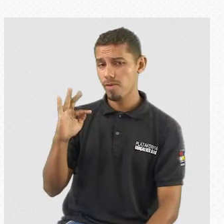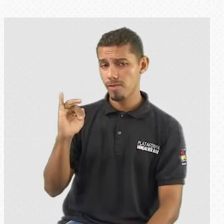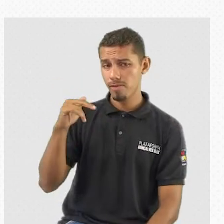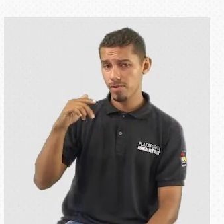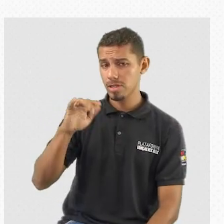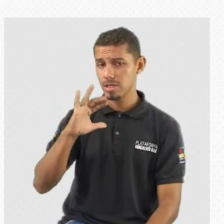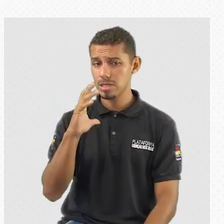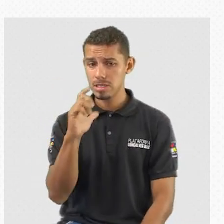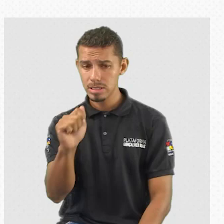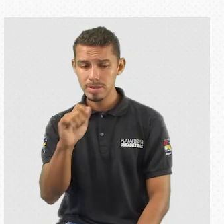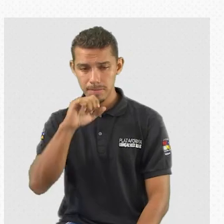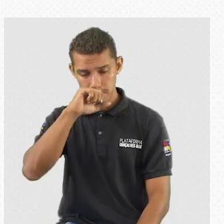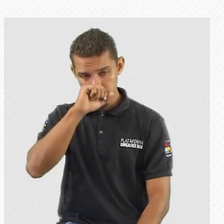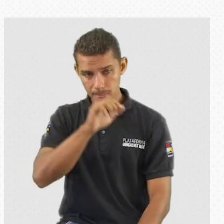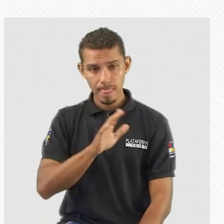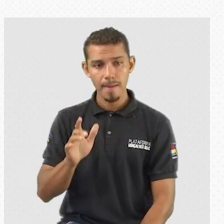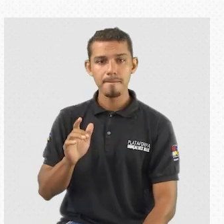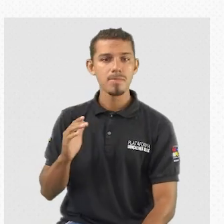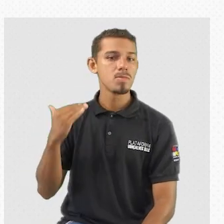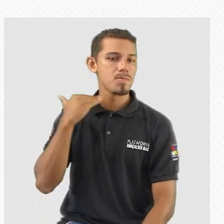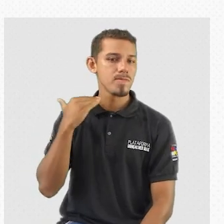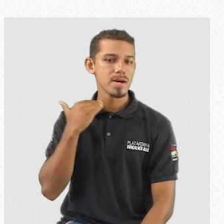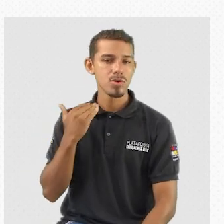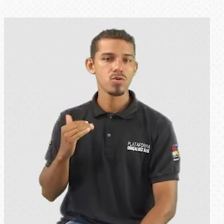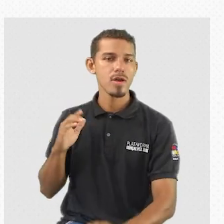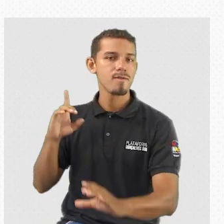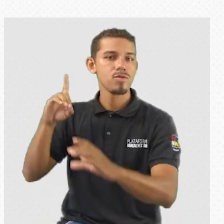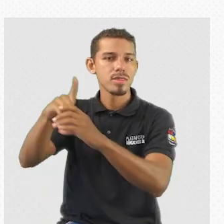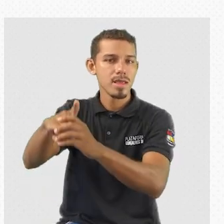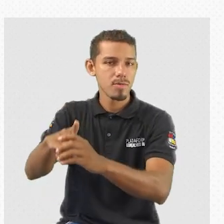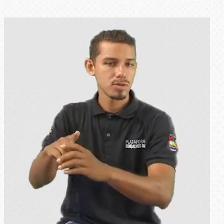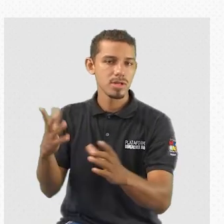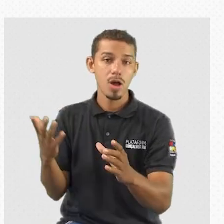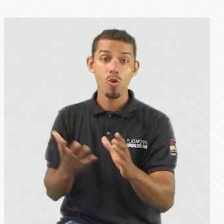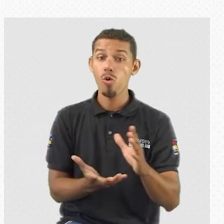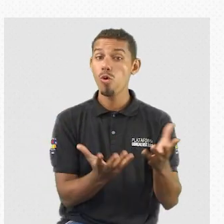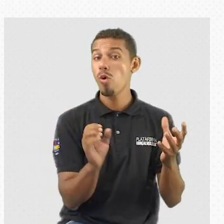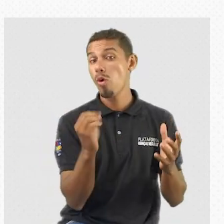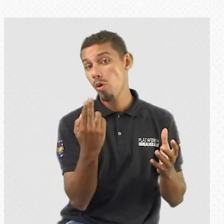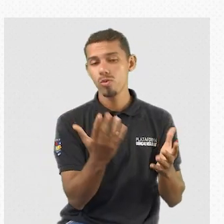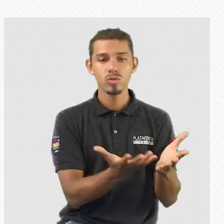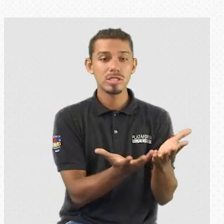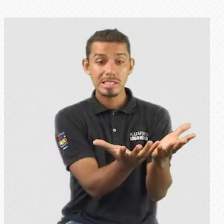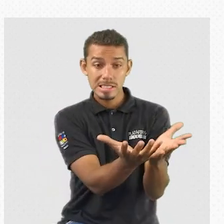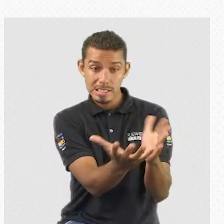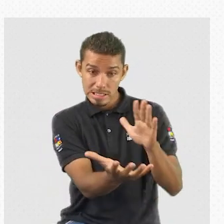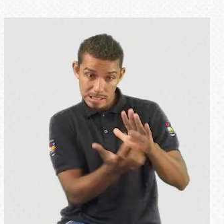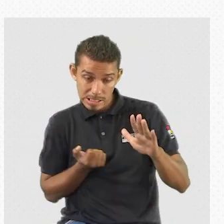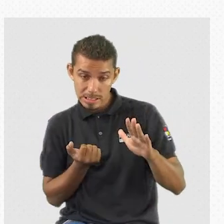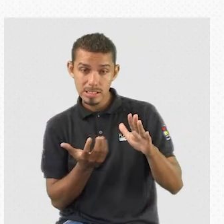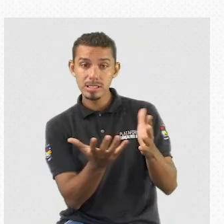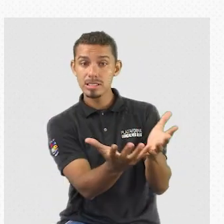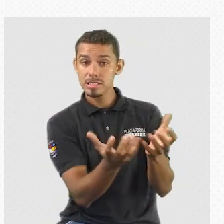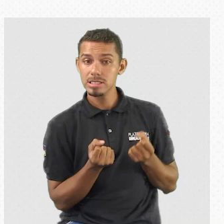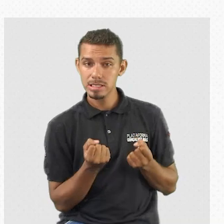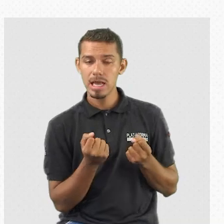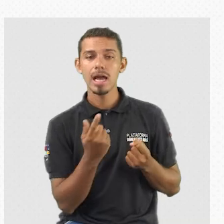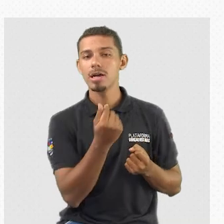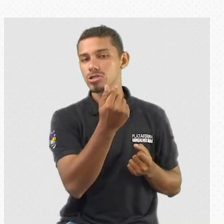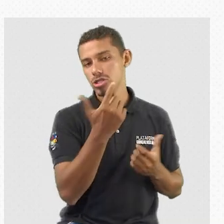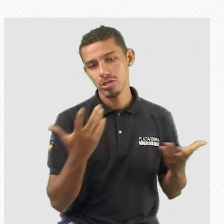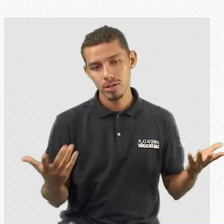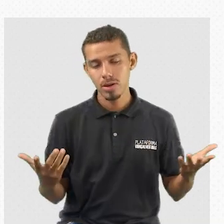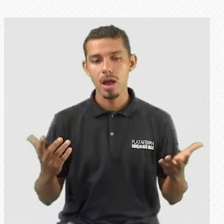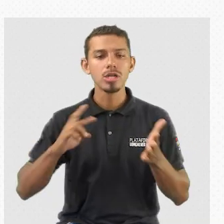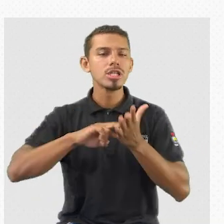O banco ali que eu vou lá depositar, sacar dinheiro, né? E aí, qual que é o significado da palavra banco,